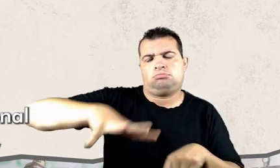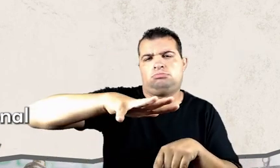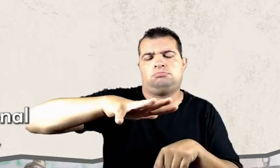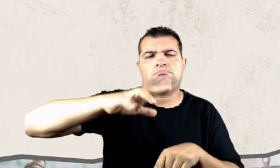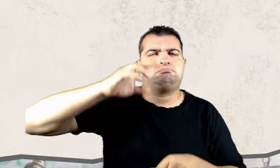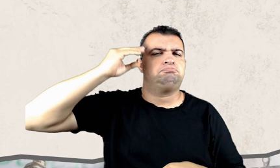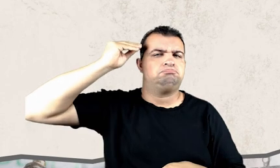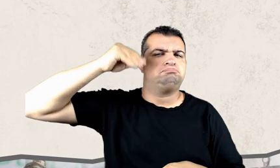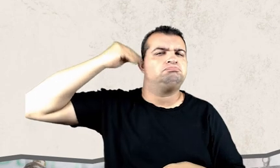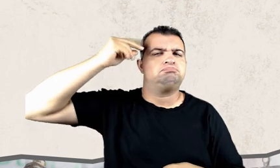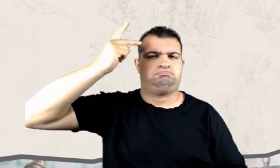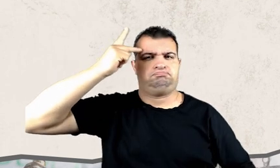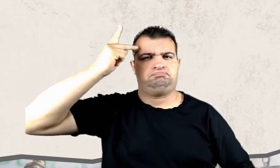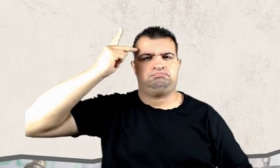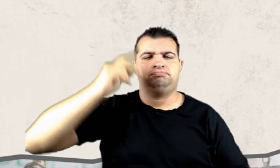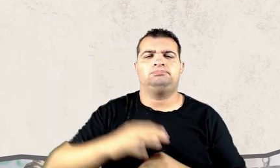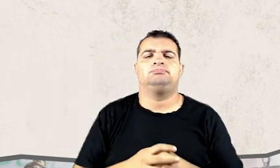Psicologia de São Paulo.